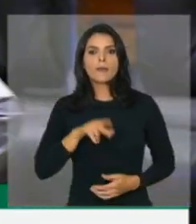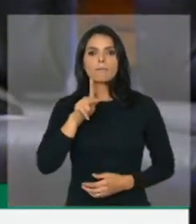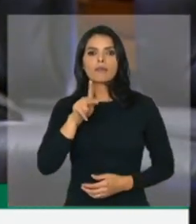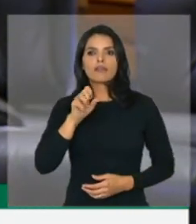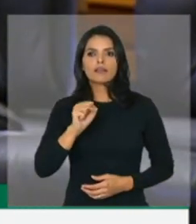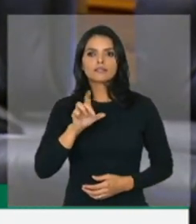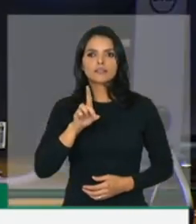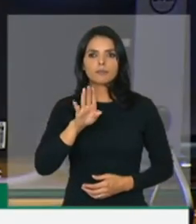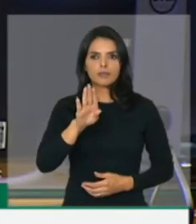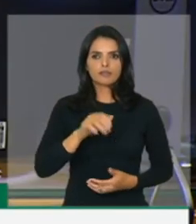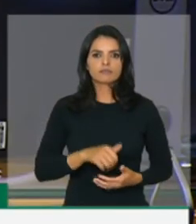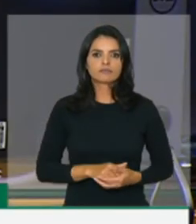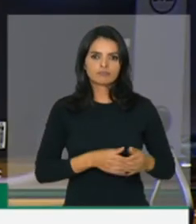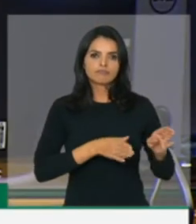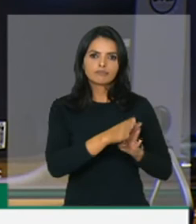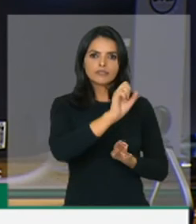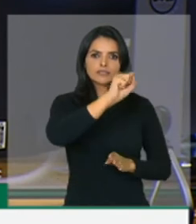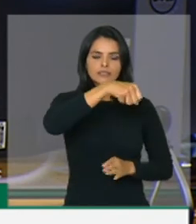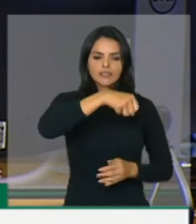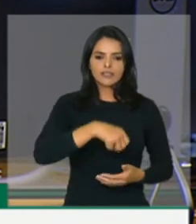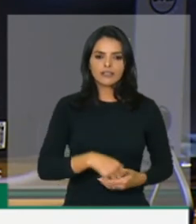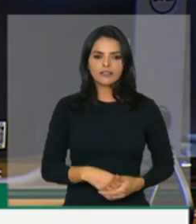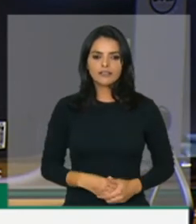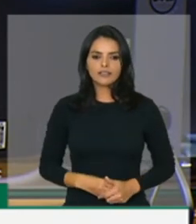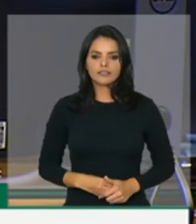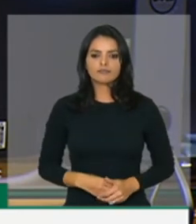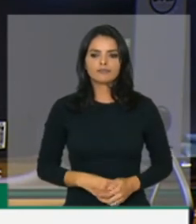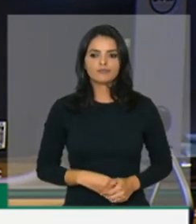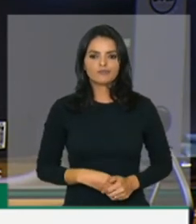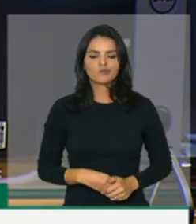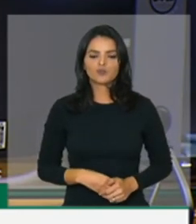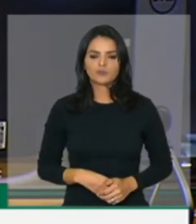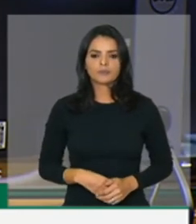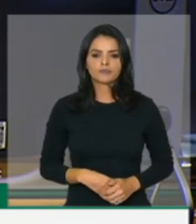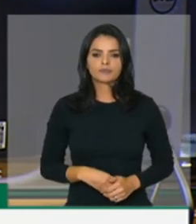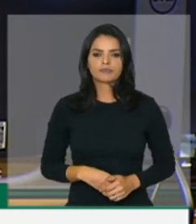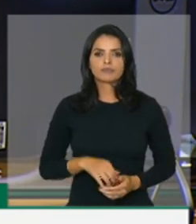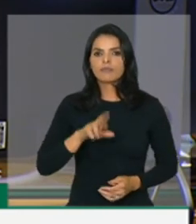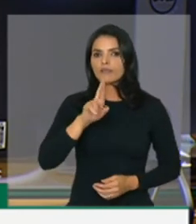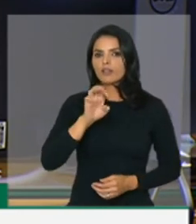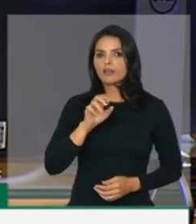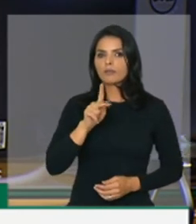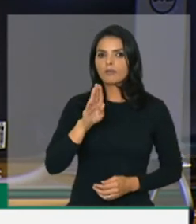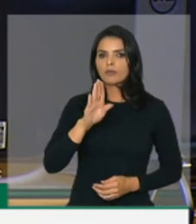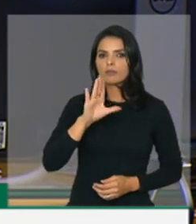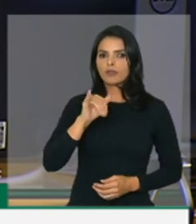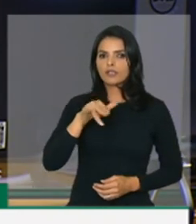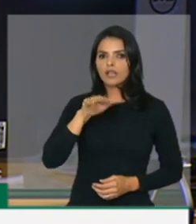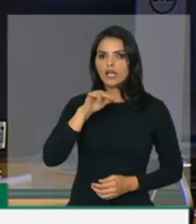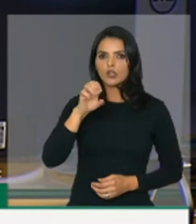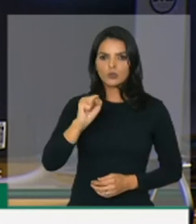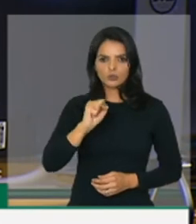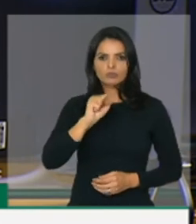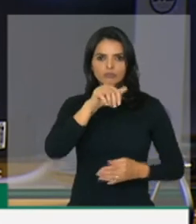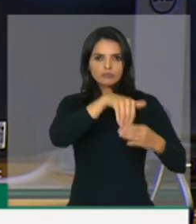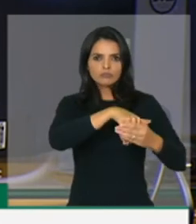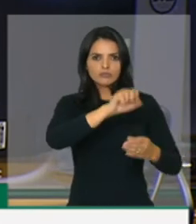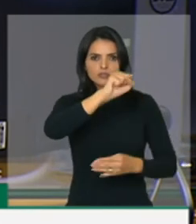PSDB? PSDB orienta sim, senhor presidente. Como orienta o Republicanos? Sim, senhor